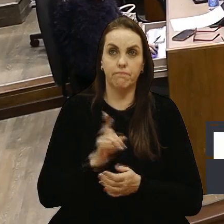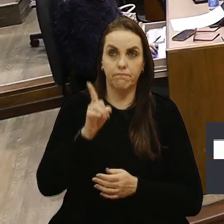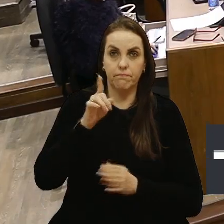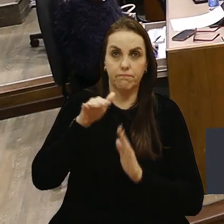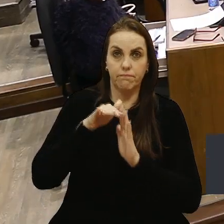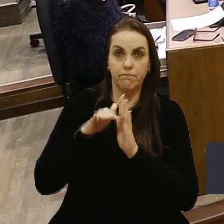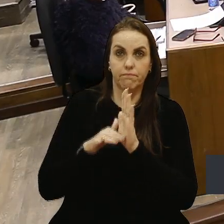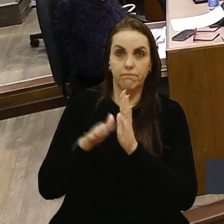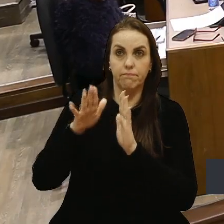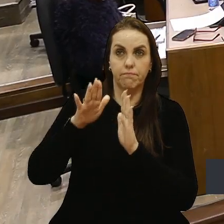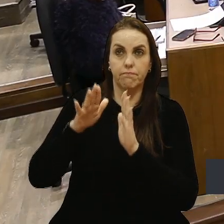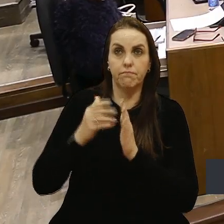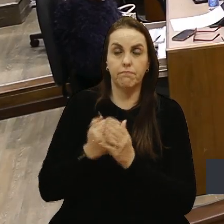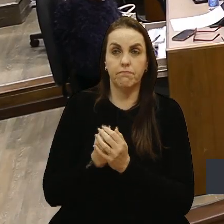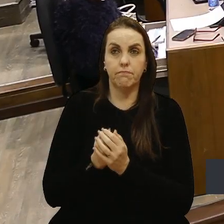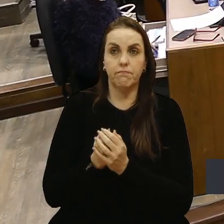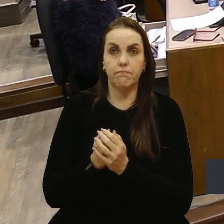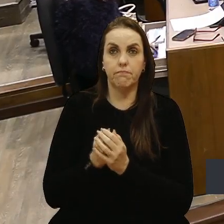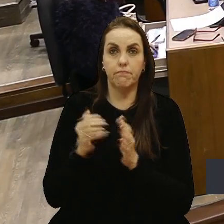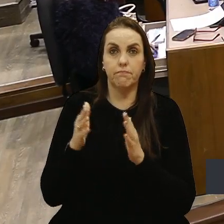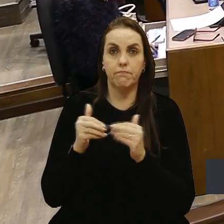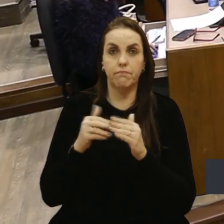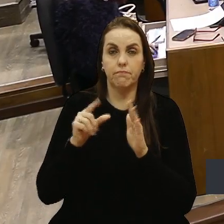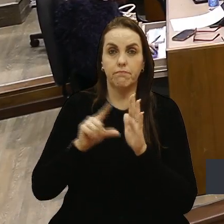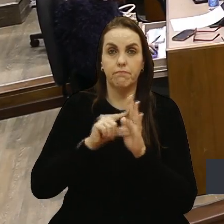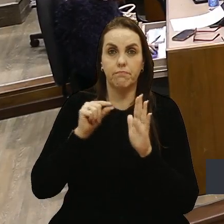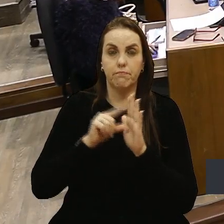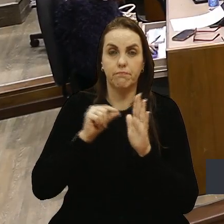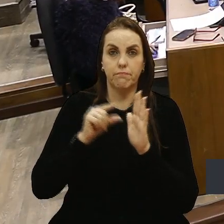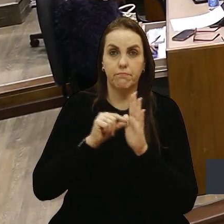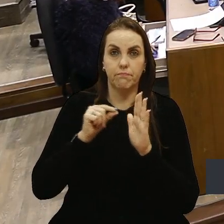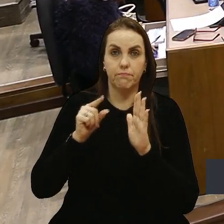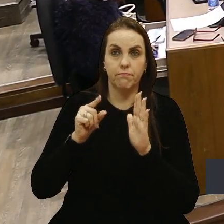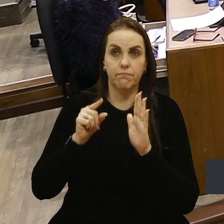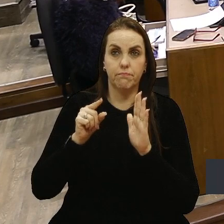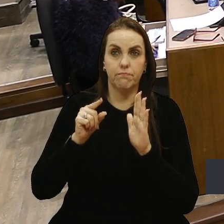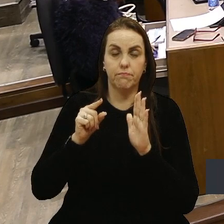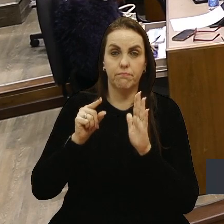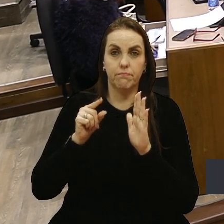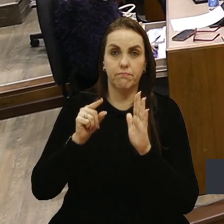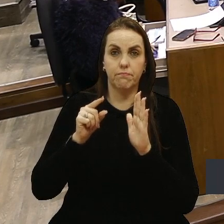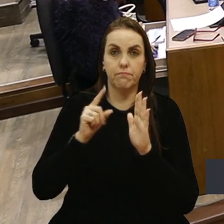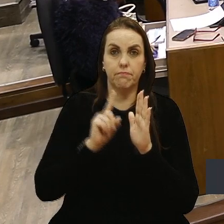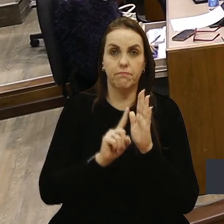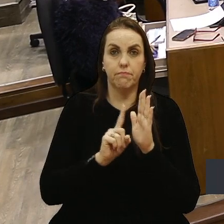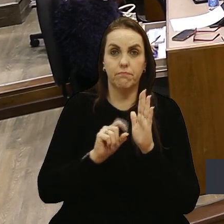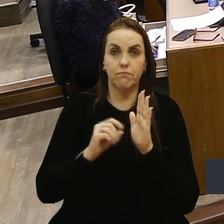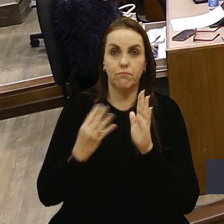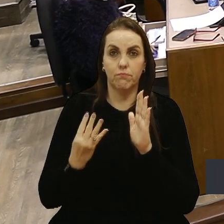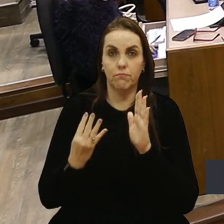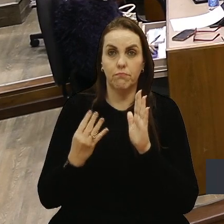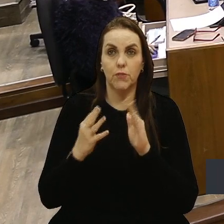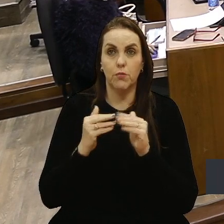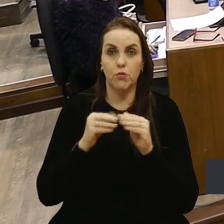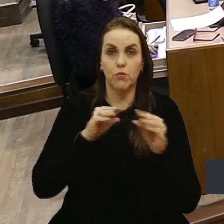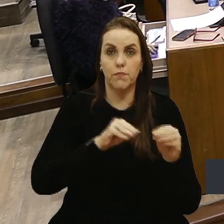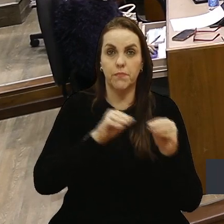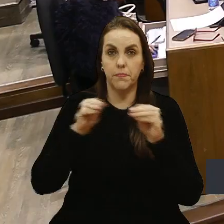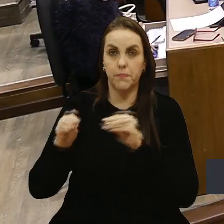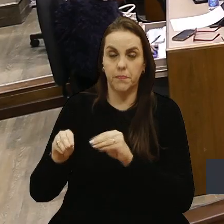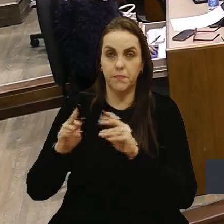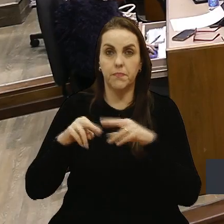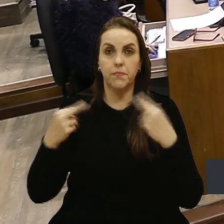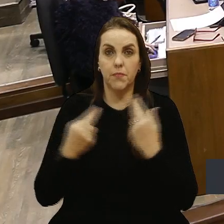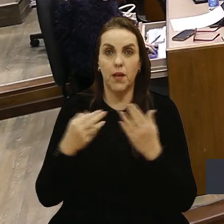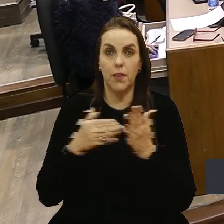Tenha bondade. Né, invocando o Pois artigo... não, vereador. Eu quero invocar o artigo 104, pedir a prorrogação da sessão até o final